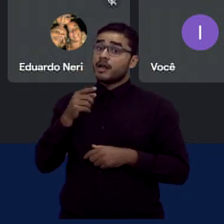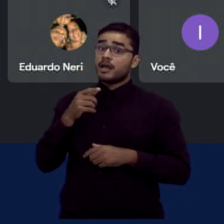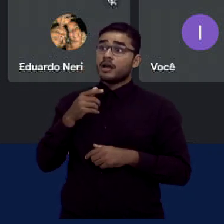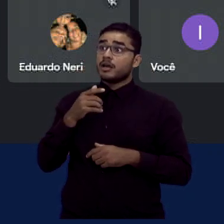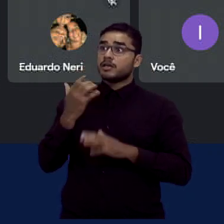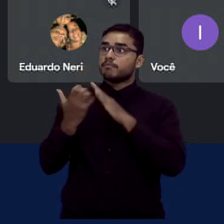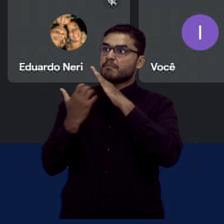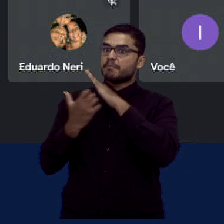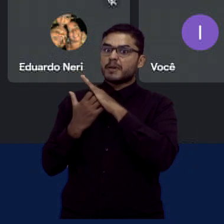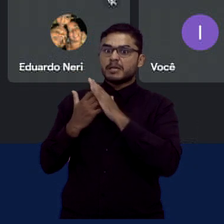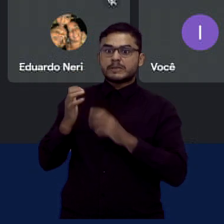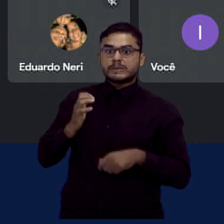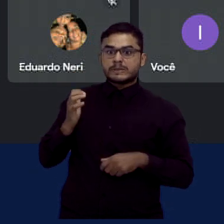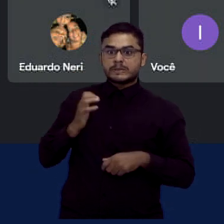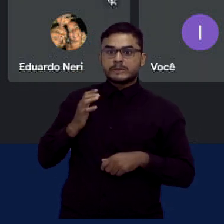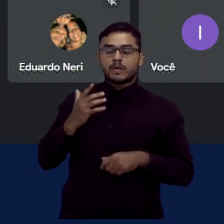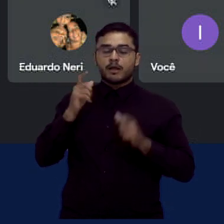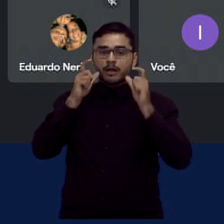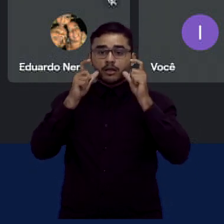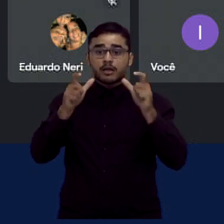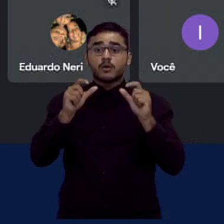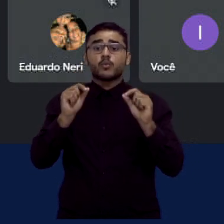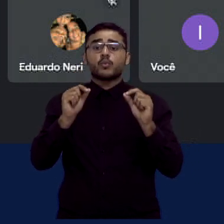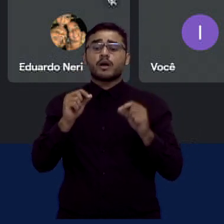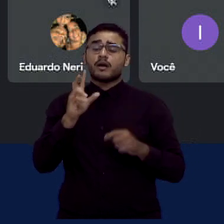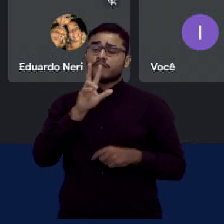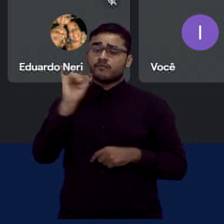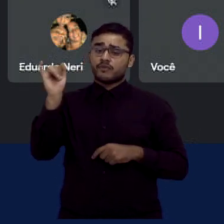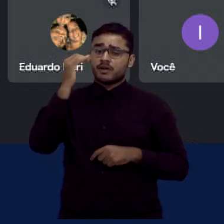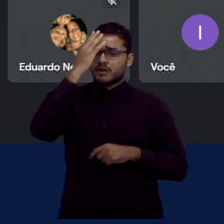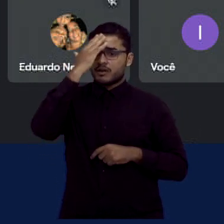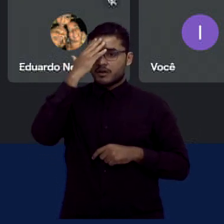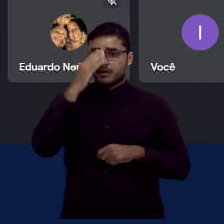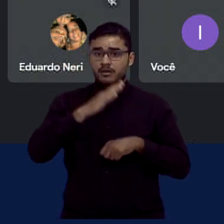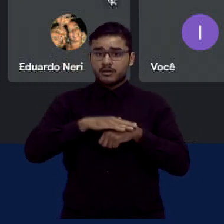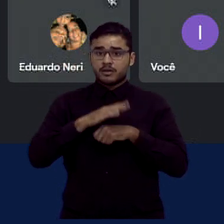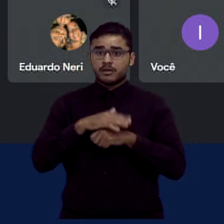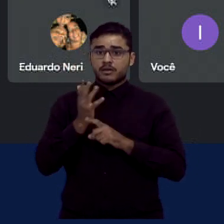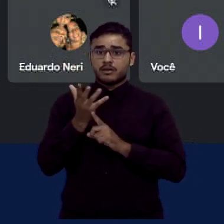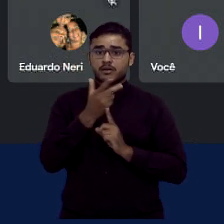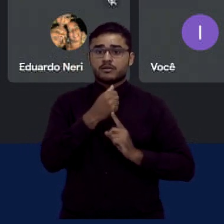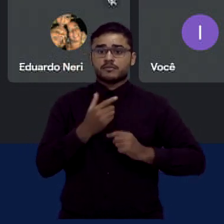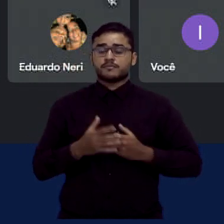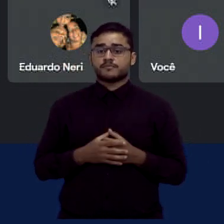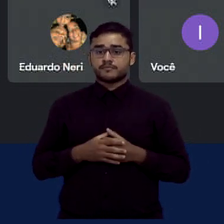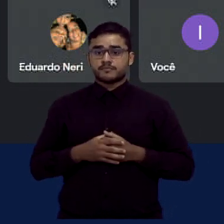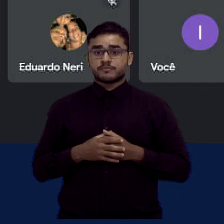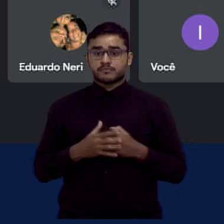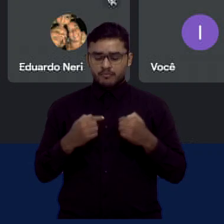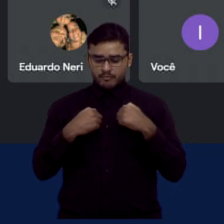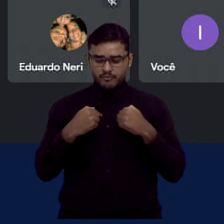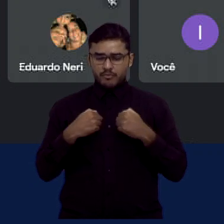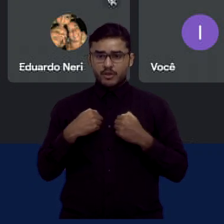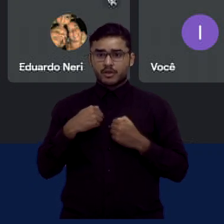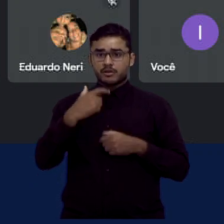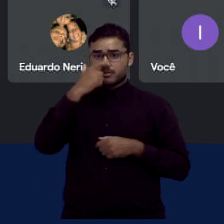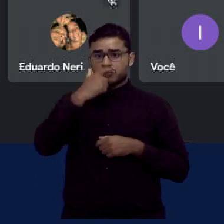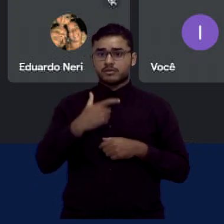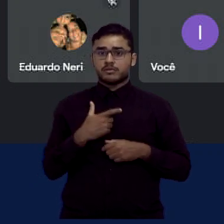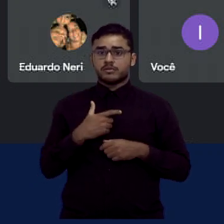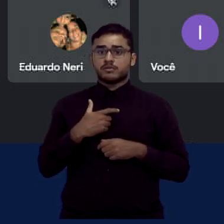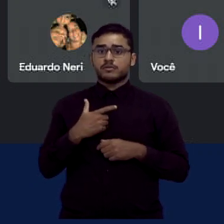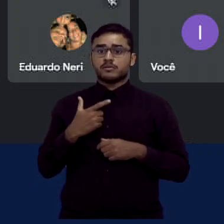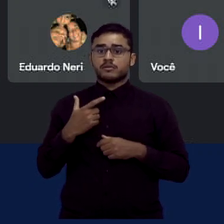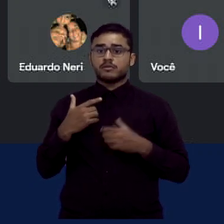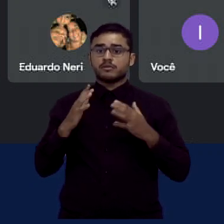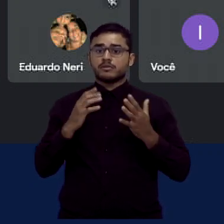Certo? Então, eu não tenho medo de IA nenhuma. Não tenho, porque nenhum IA vai fazer o que eu faço. Eu dou balão